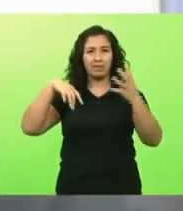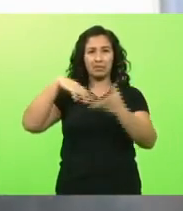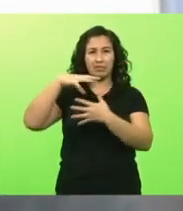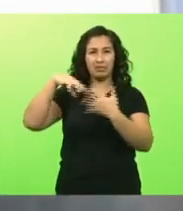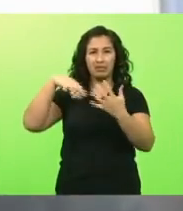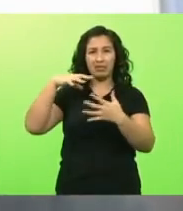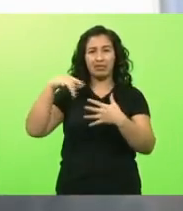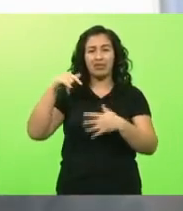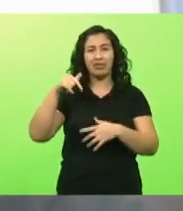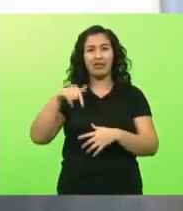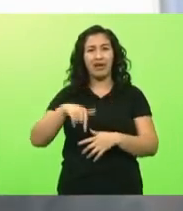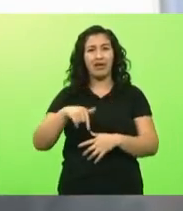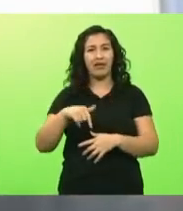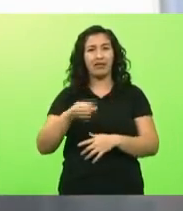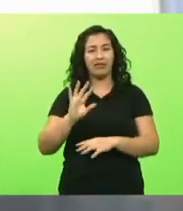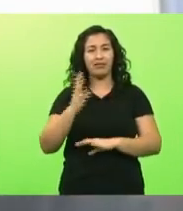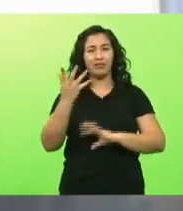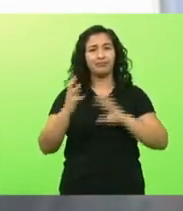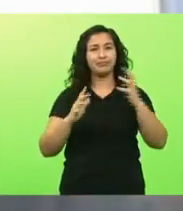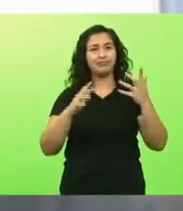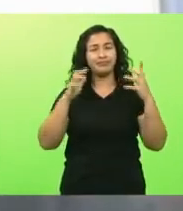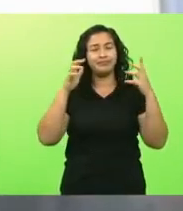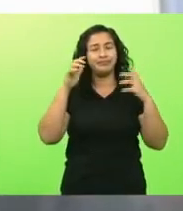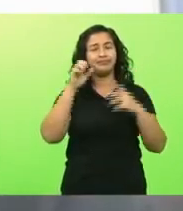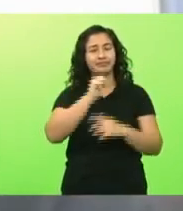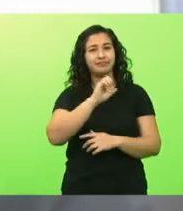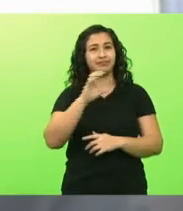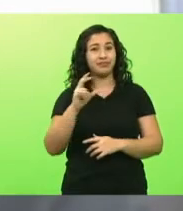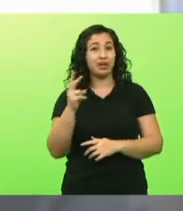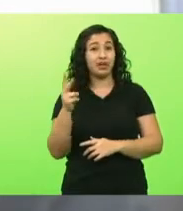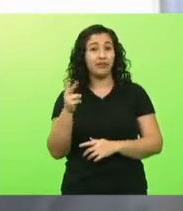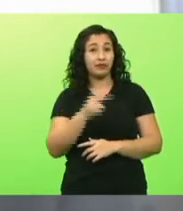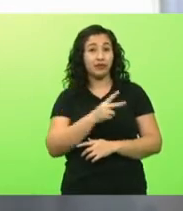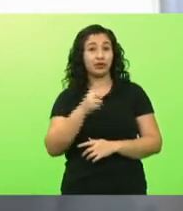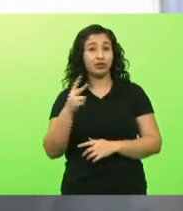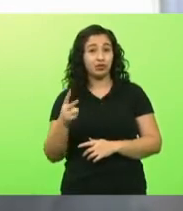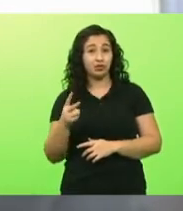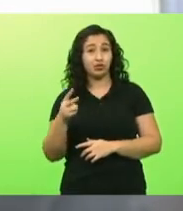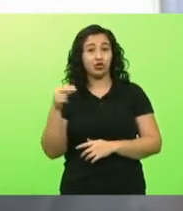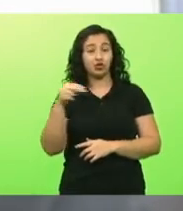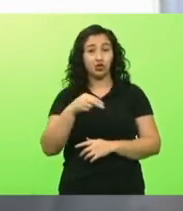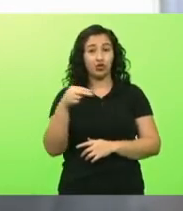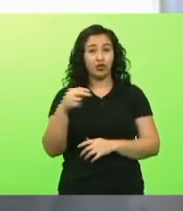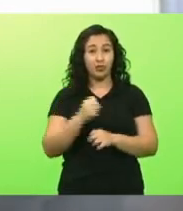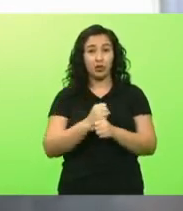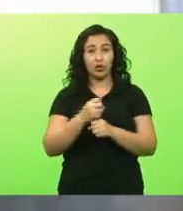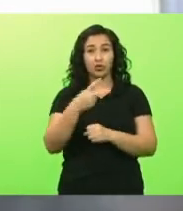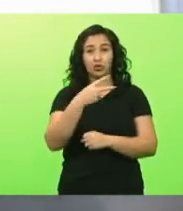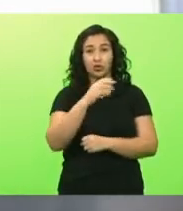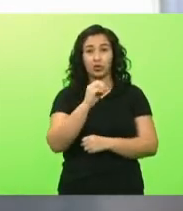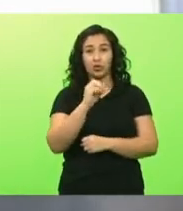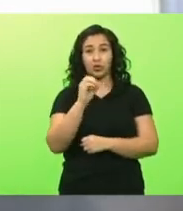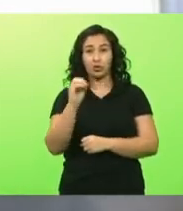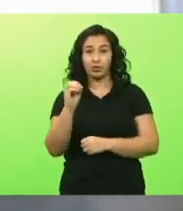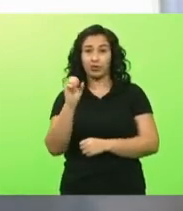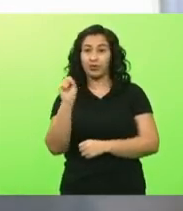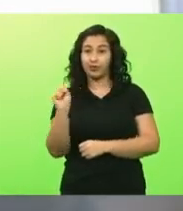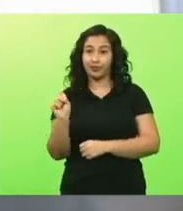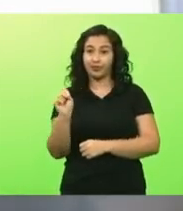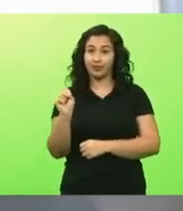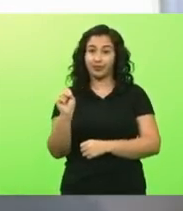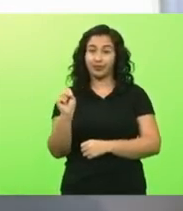em Santa Catarina, 22 de novembro de 2008, com